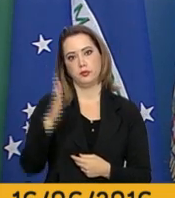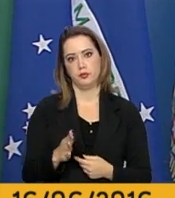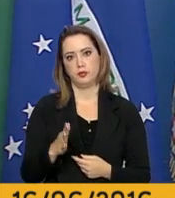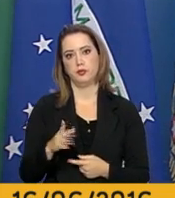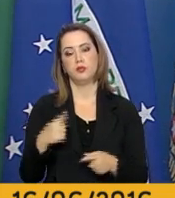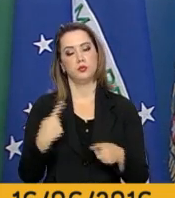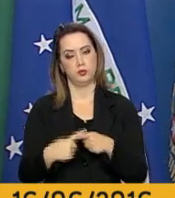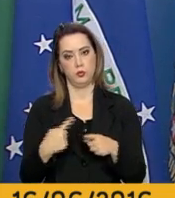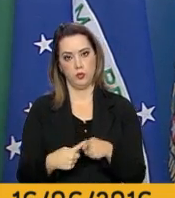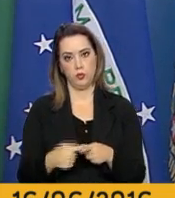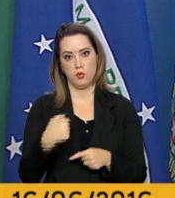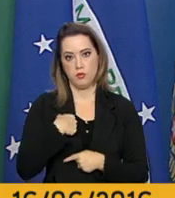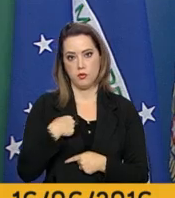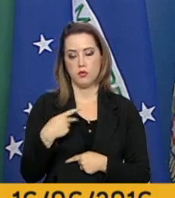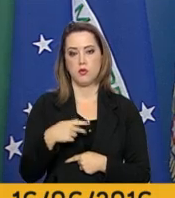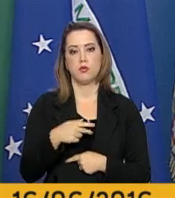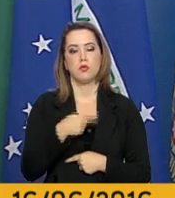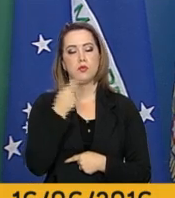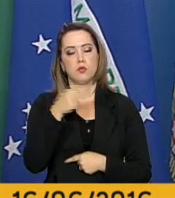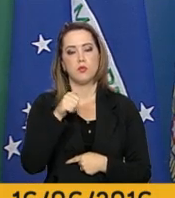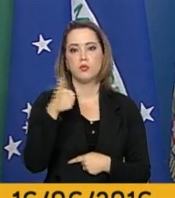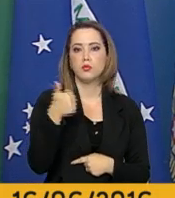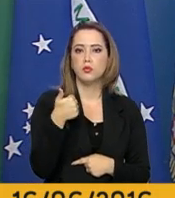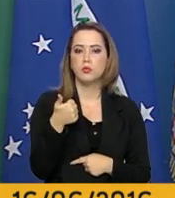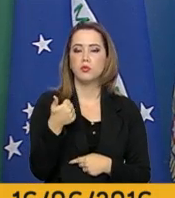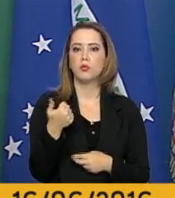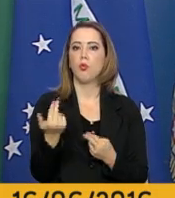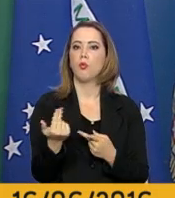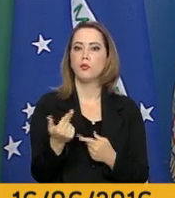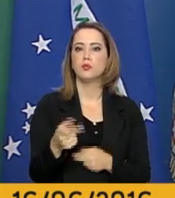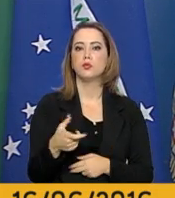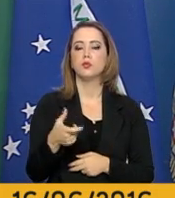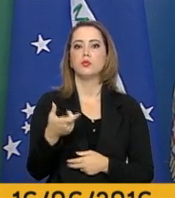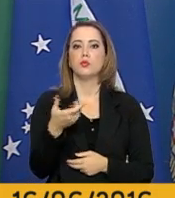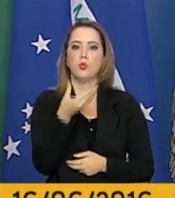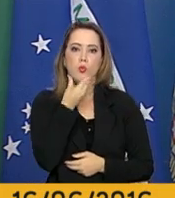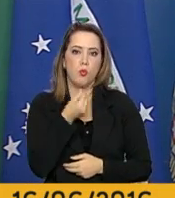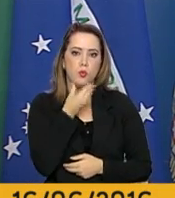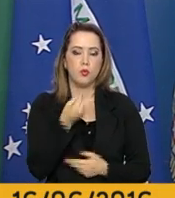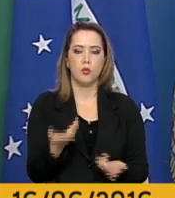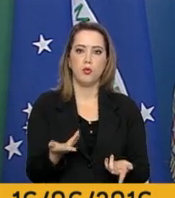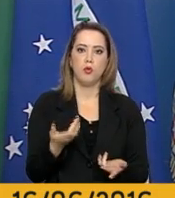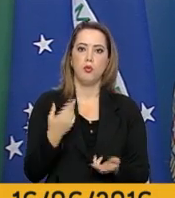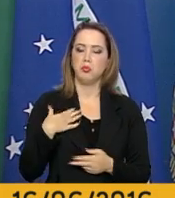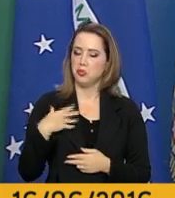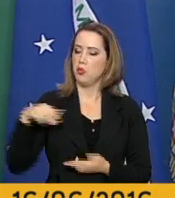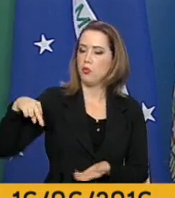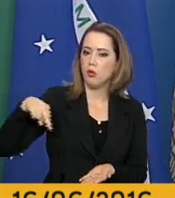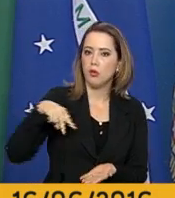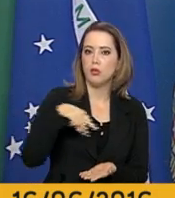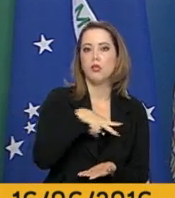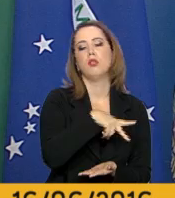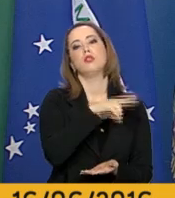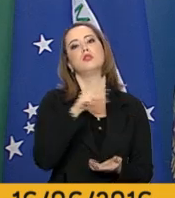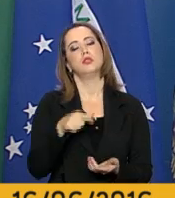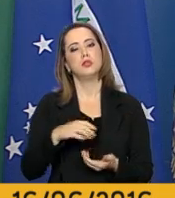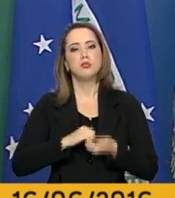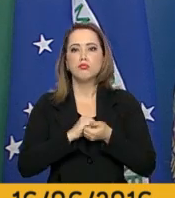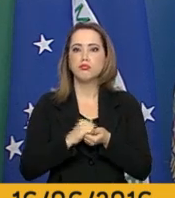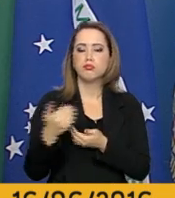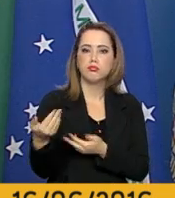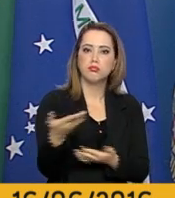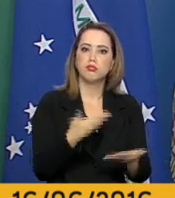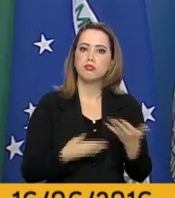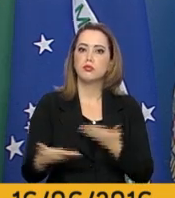poder andar nas ruas do meu estado, nas ruas do Brasil, receber os cumprimentos